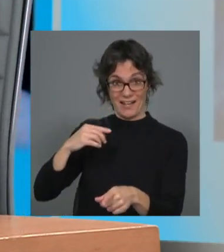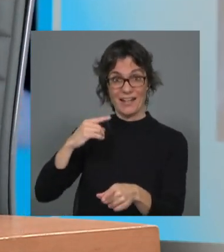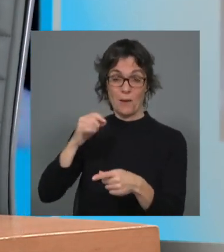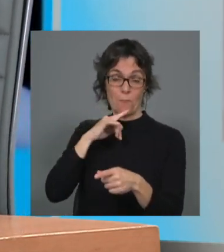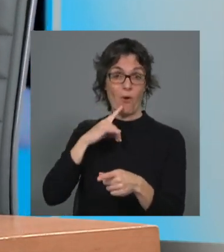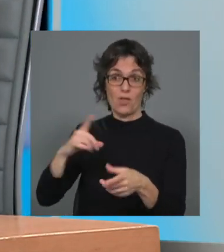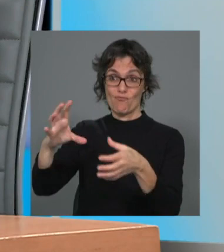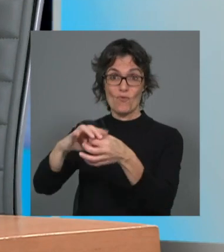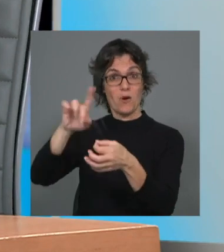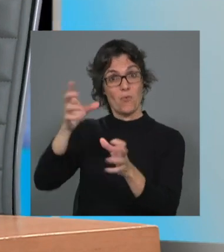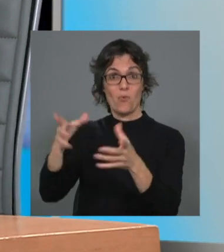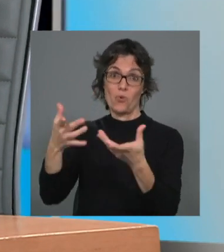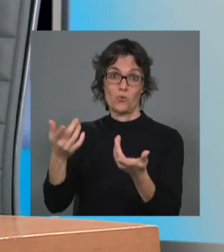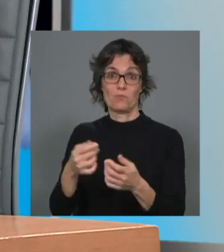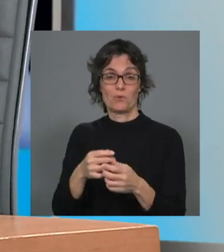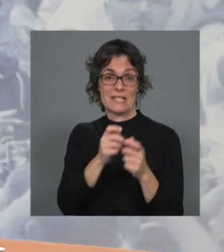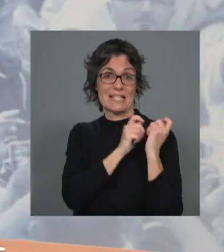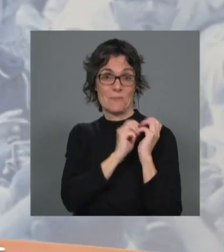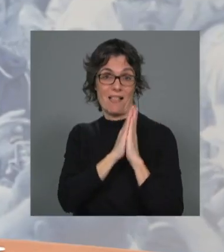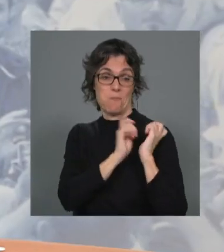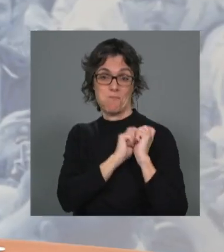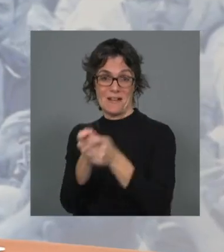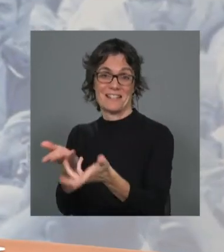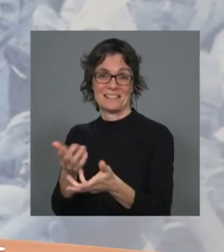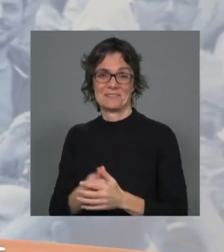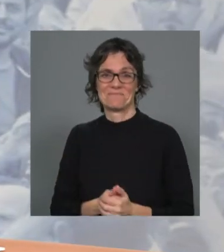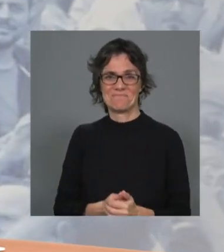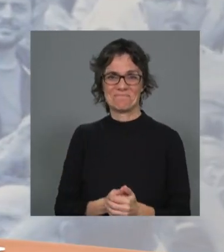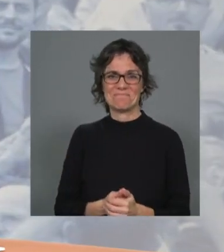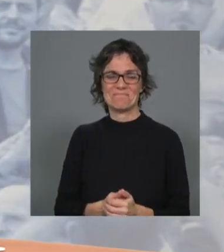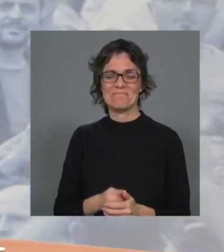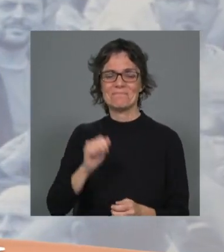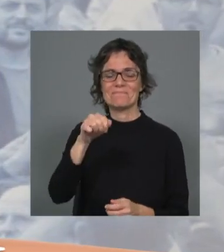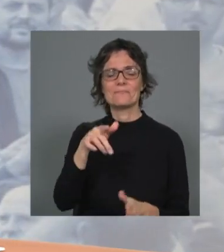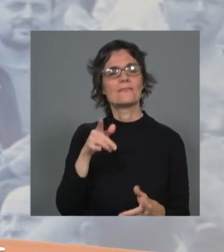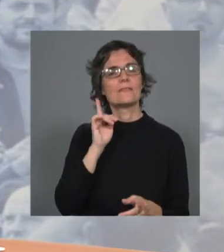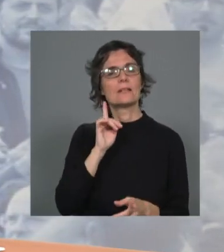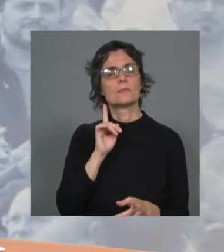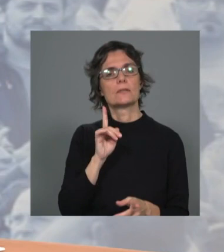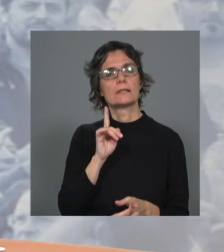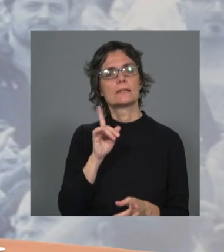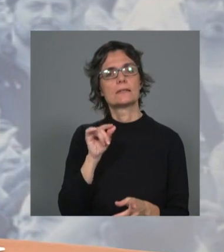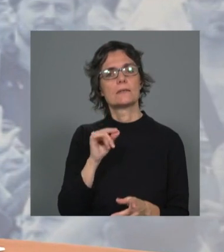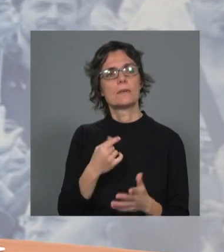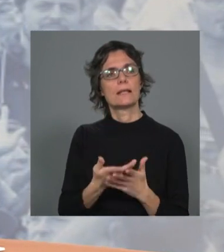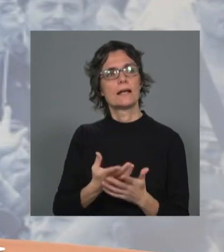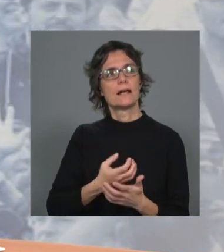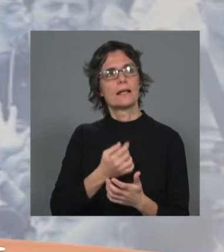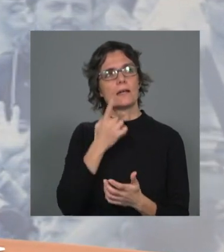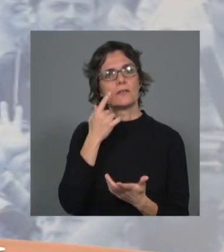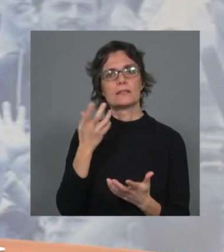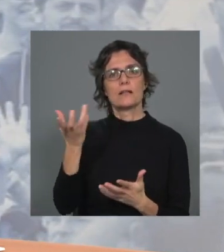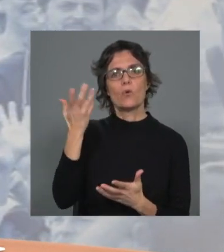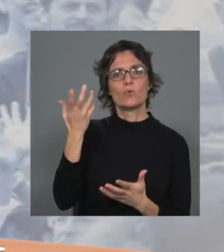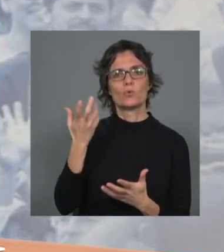grupo sinodal. É muito importante as comunidades cristãs cultivarem este gosto pela cultura, pela formação. E